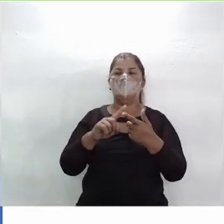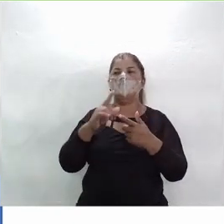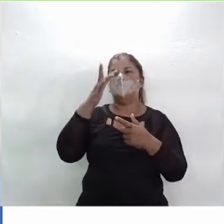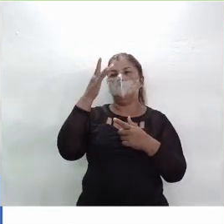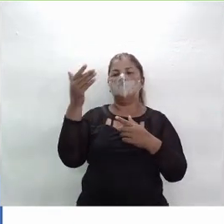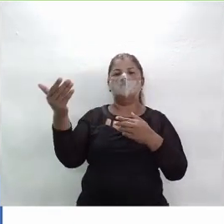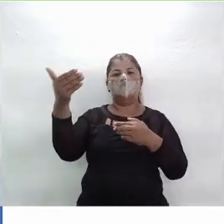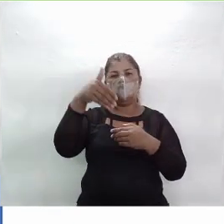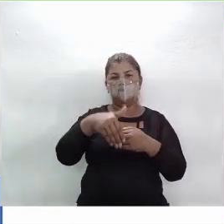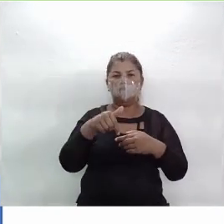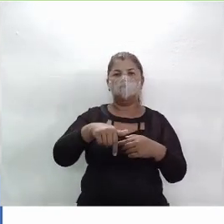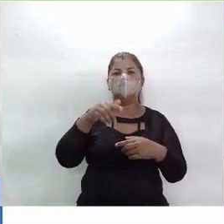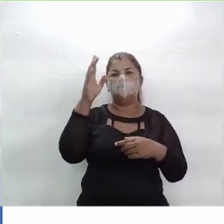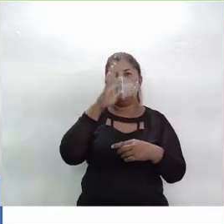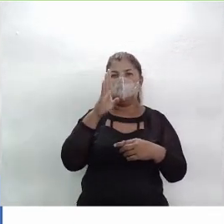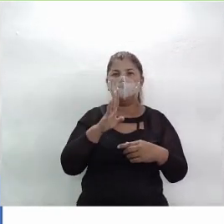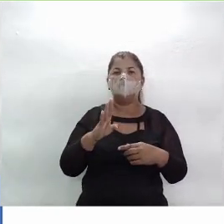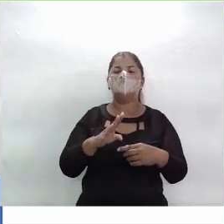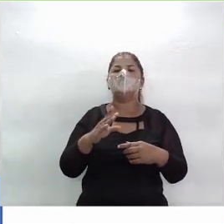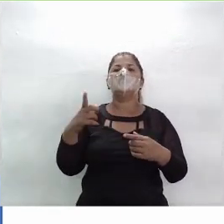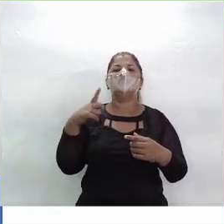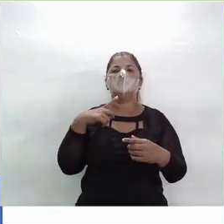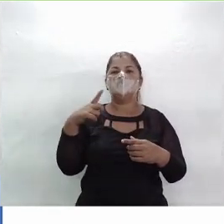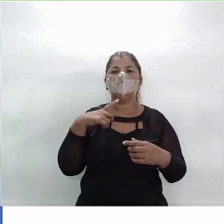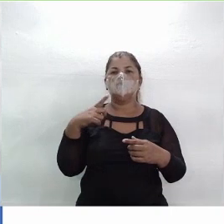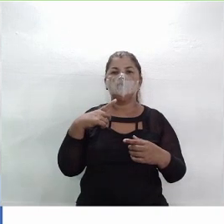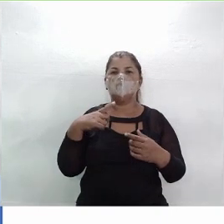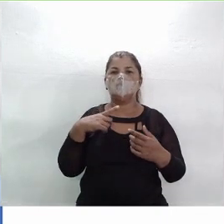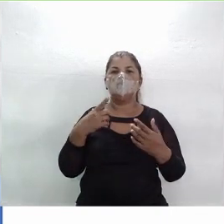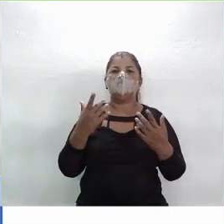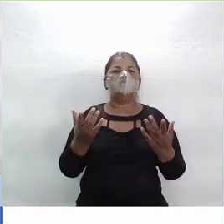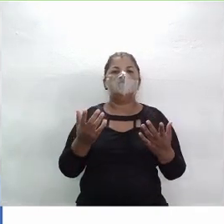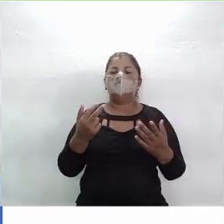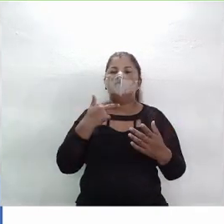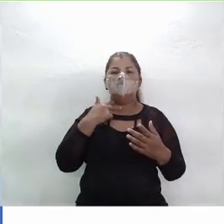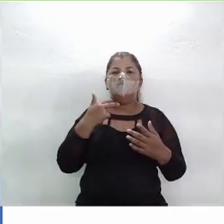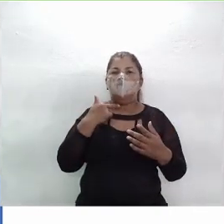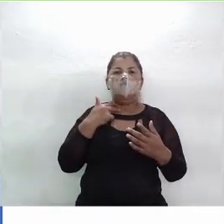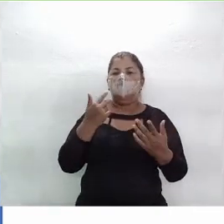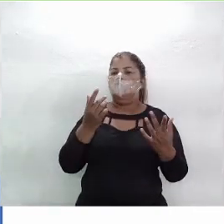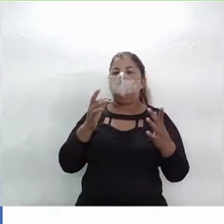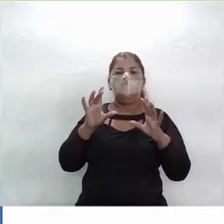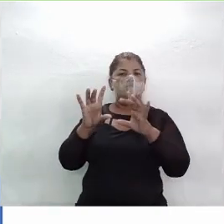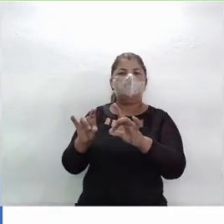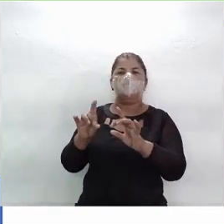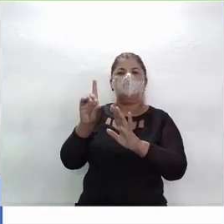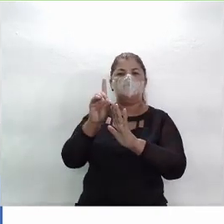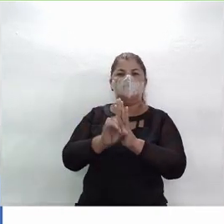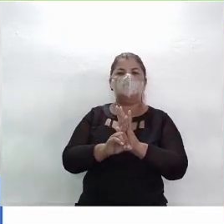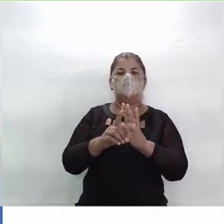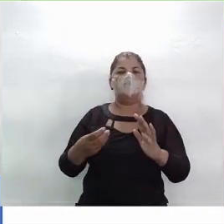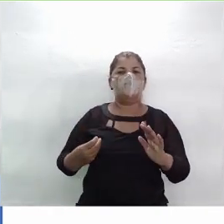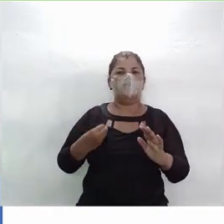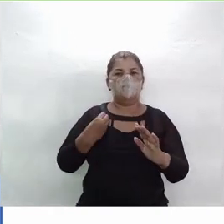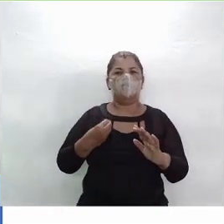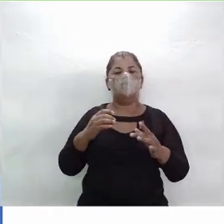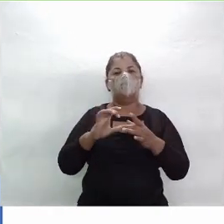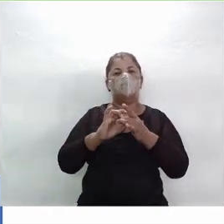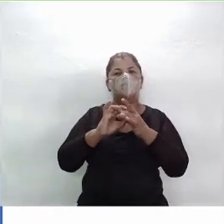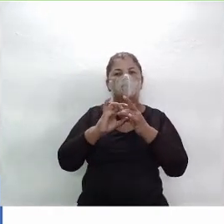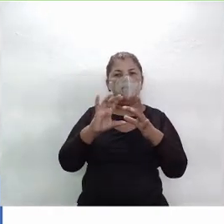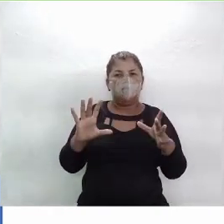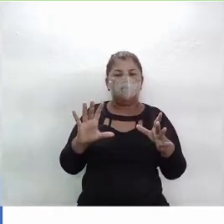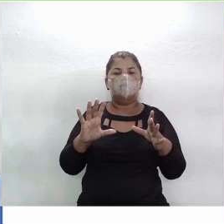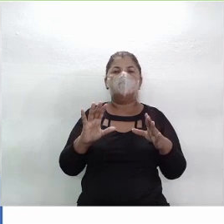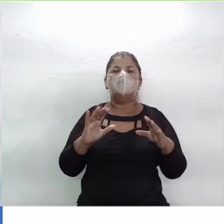aos estrangeiros residentes no país a não violação do direito à